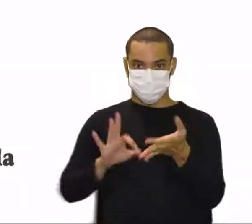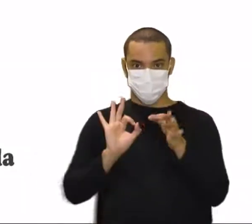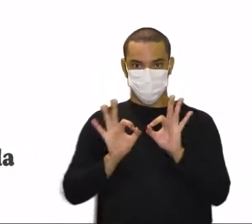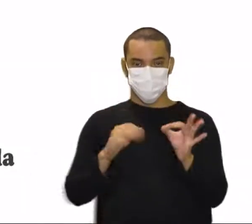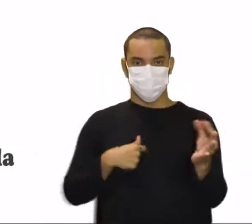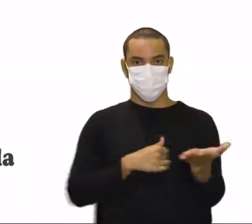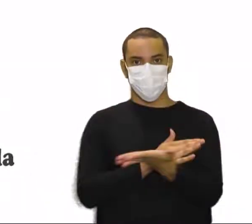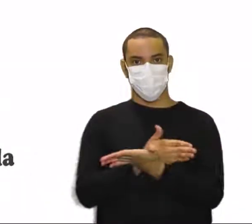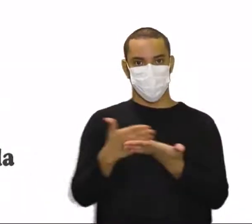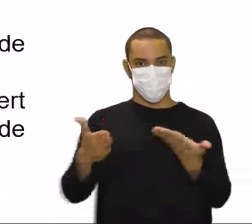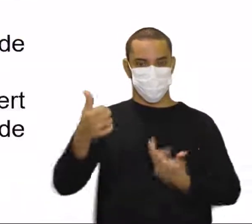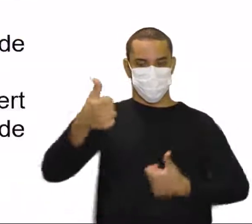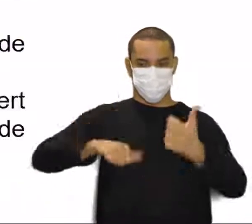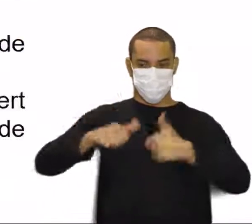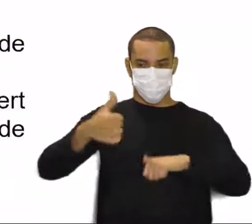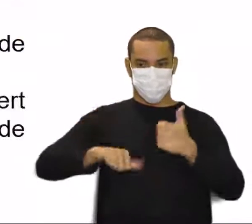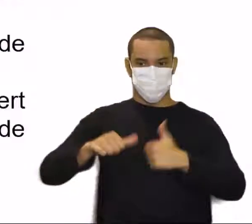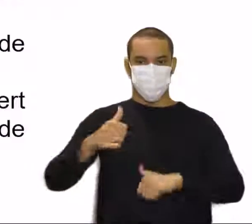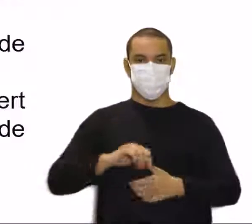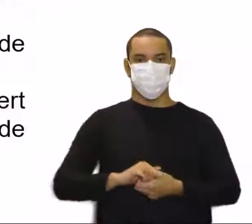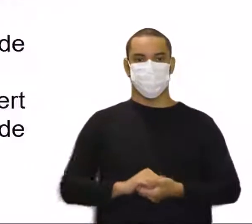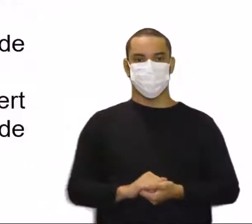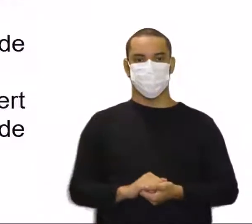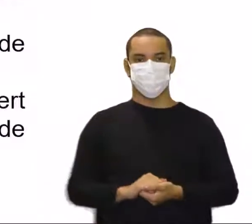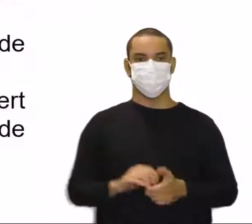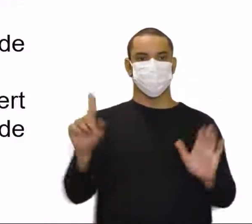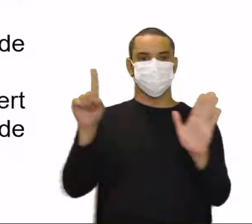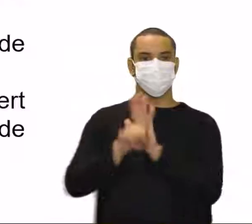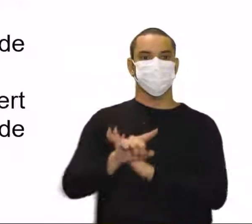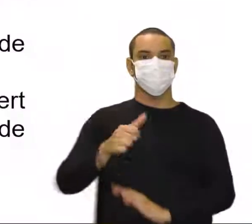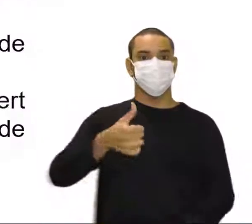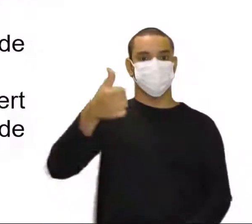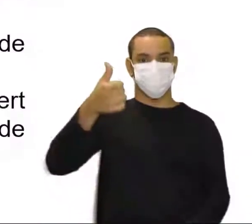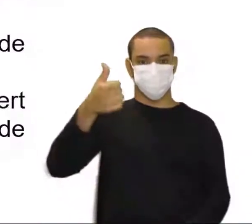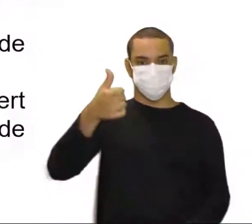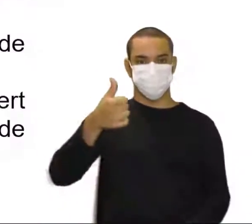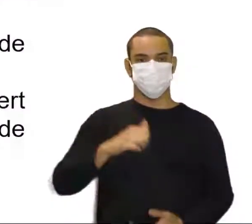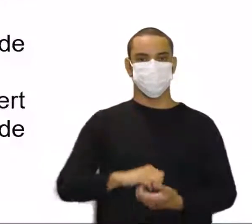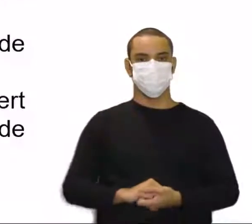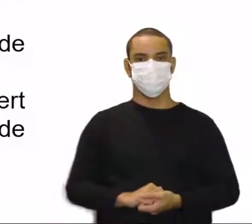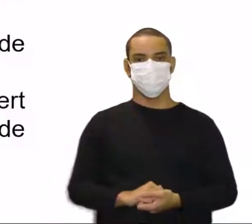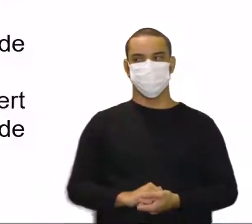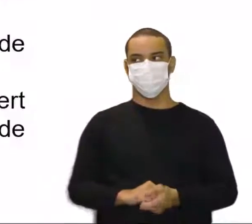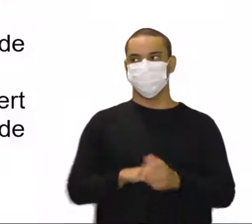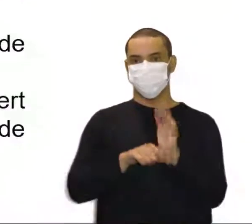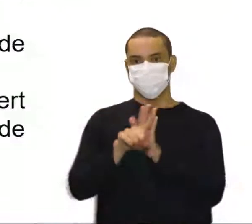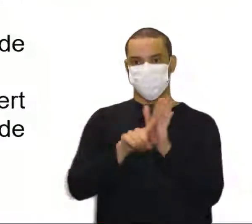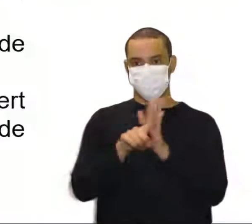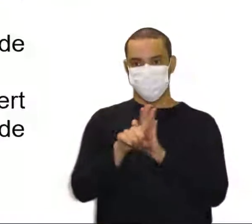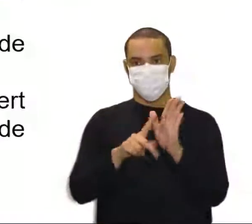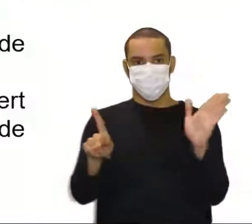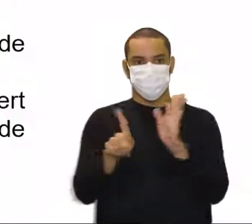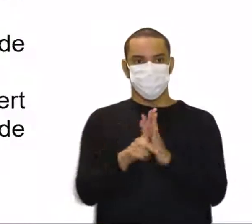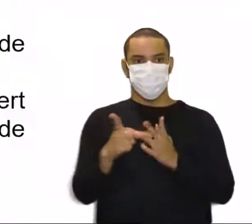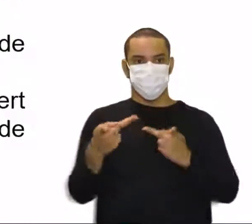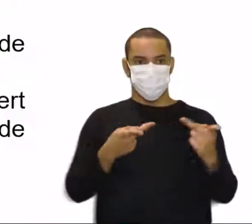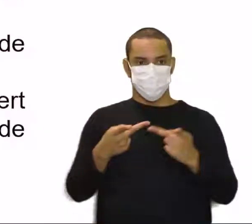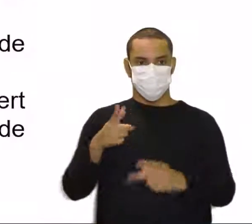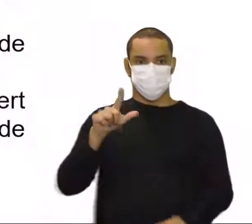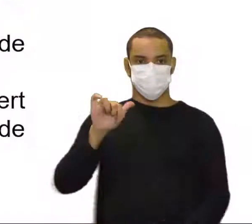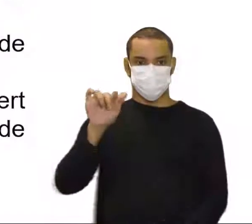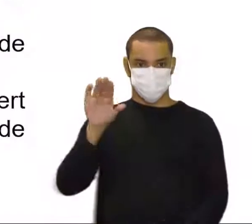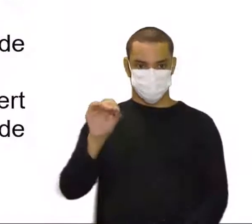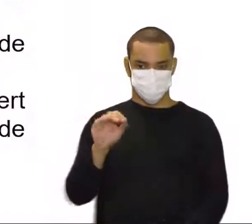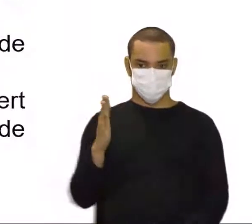começar a analisar. Olha só. Questão 1. Os pesquisadores do projeto LIGO,